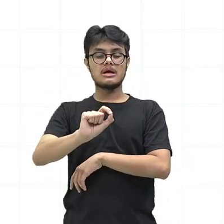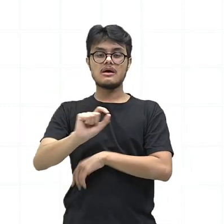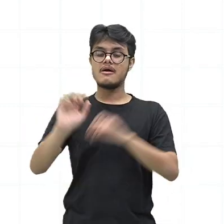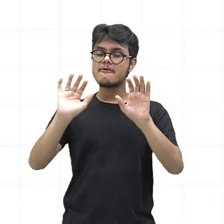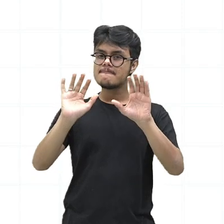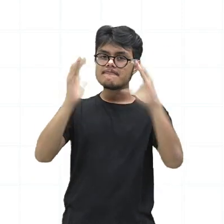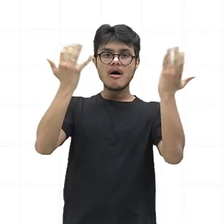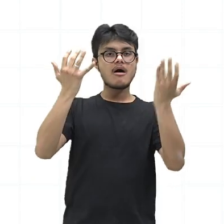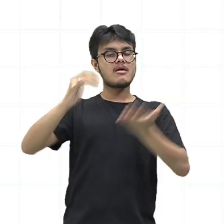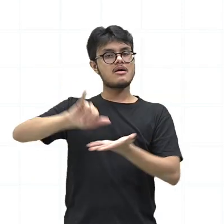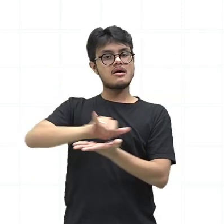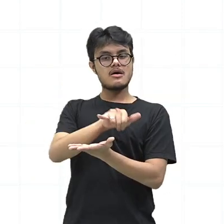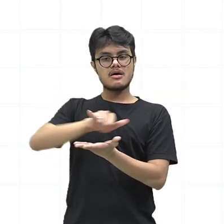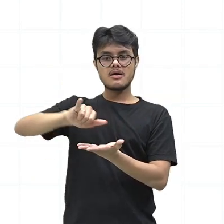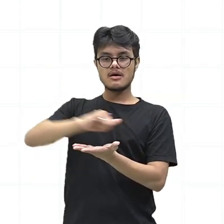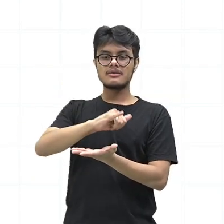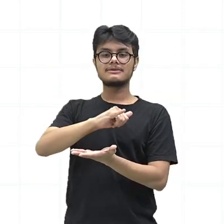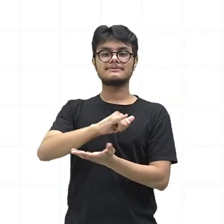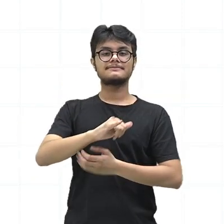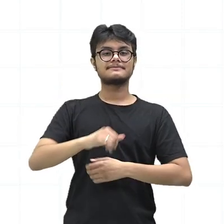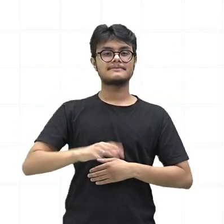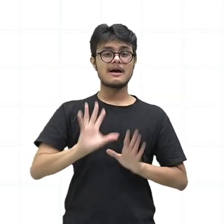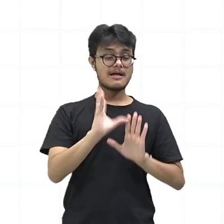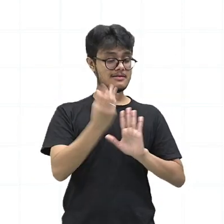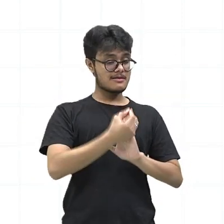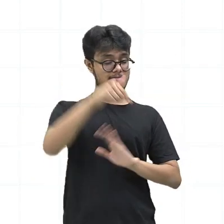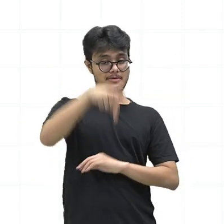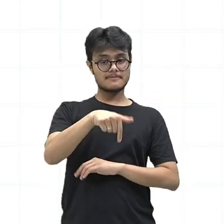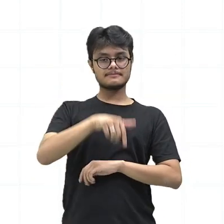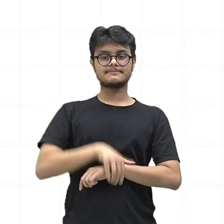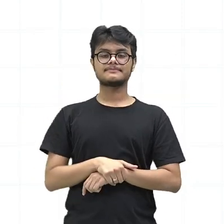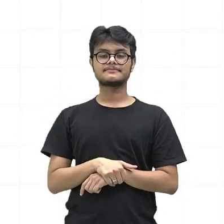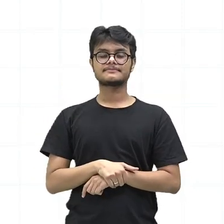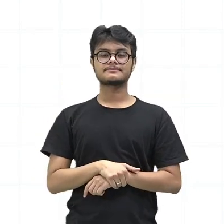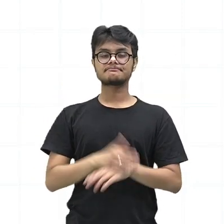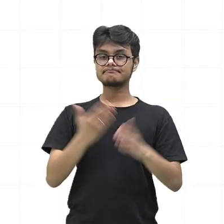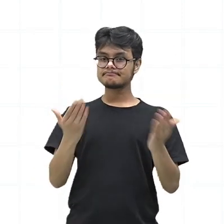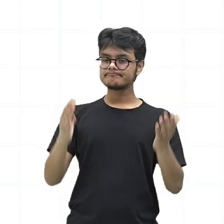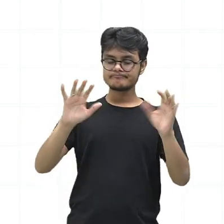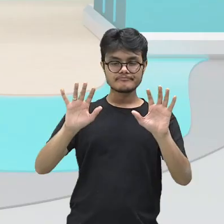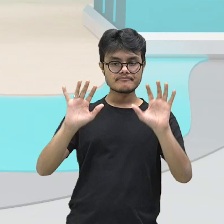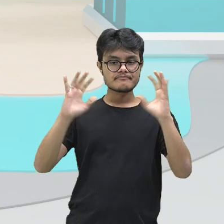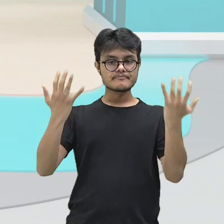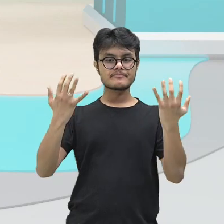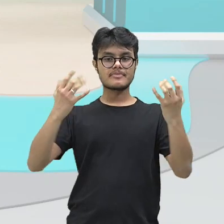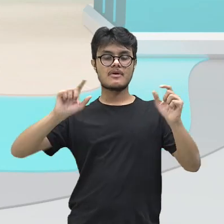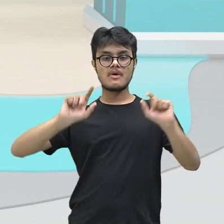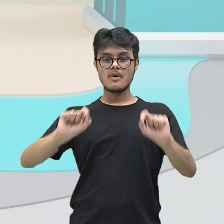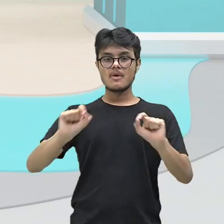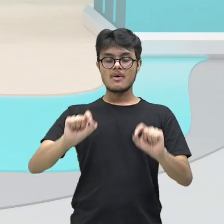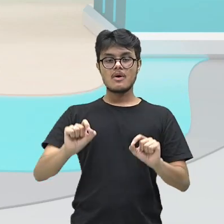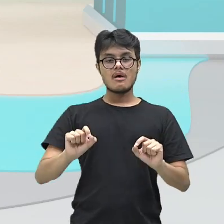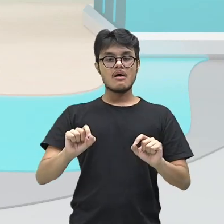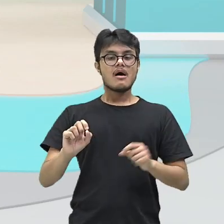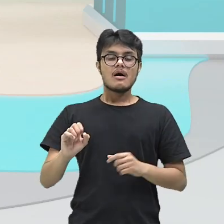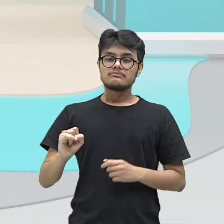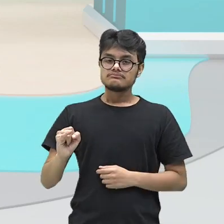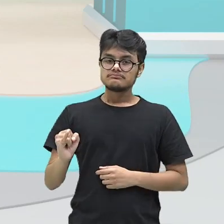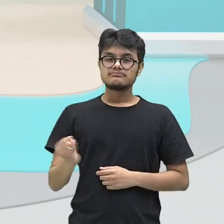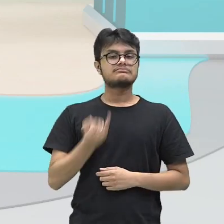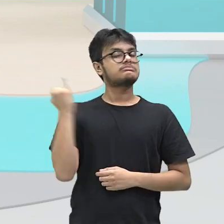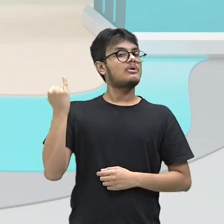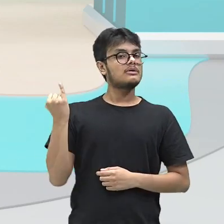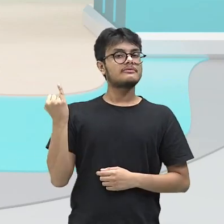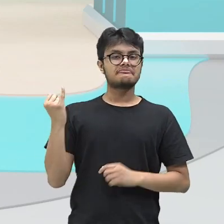festa folclórica do estado do Amazonas. O Festival Folclórico de Parintins, ele é uma das maiores,